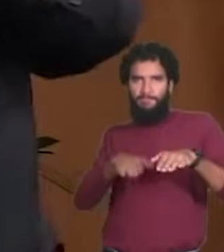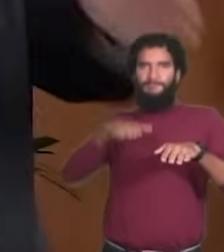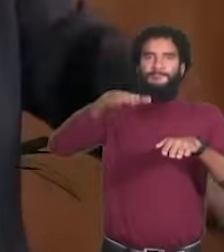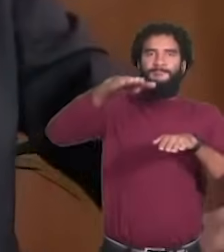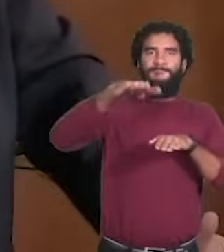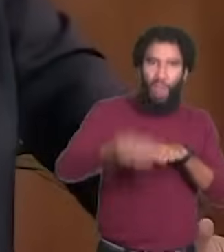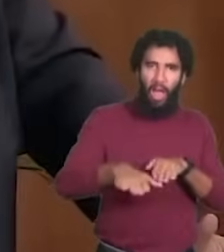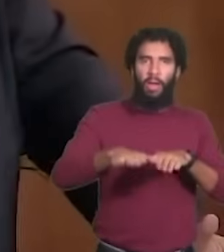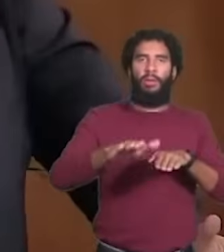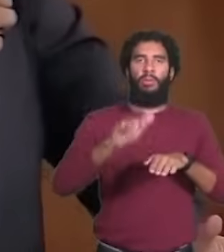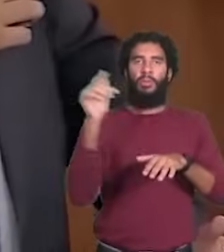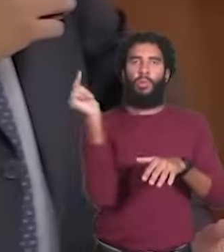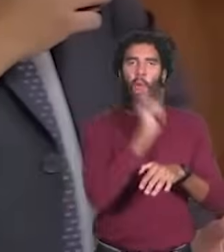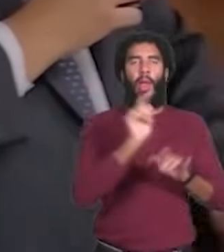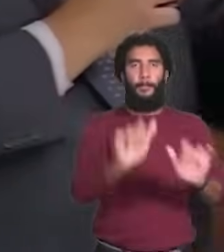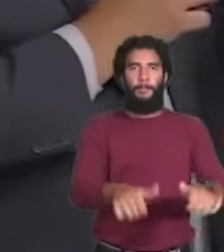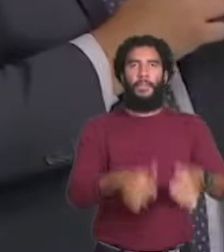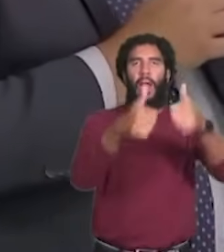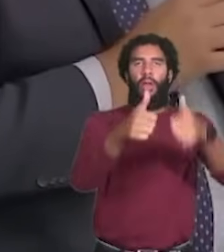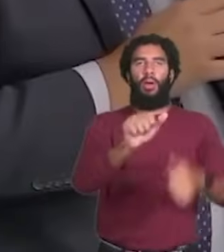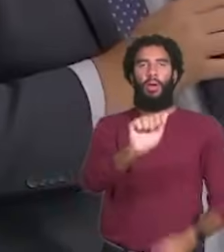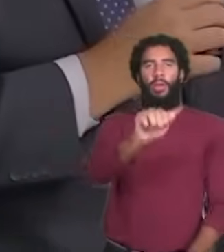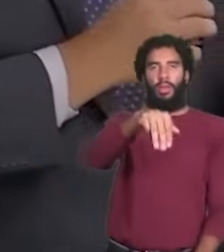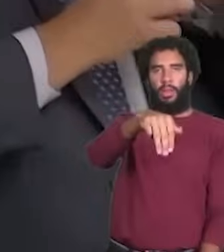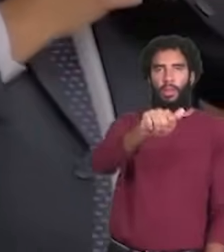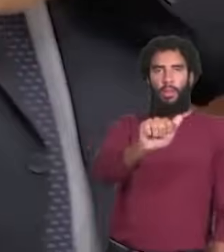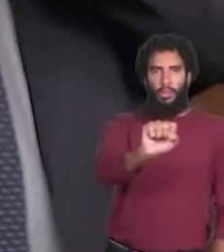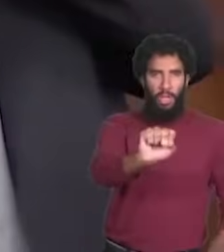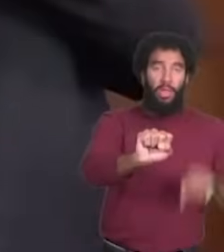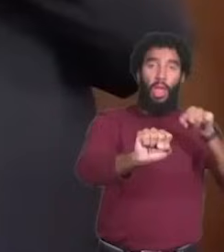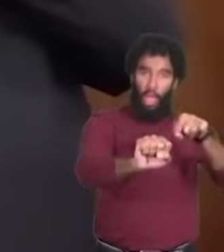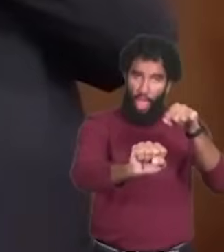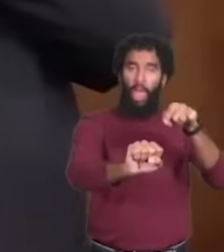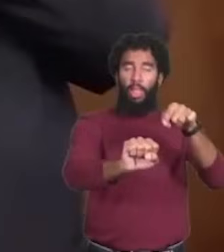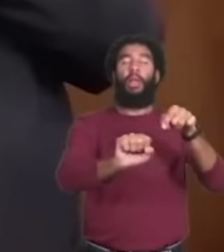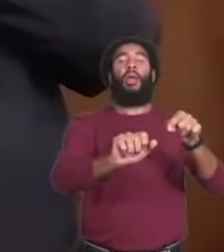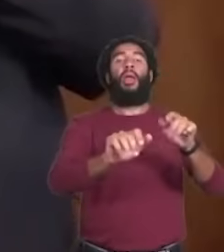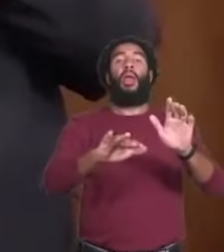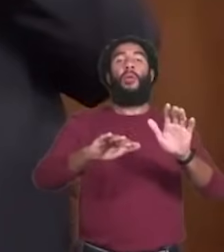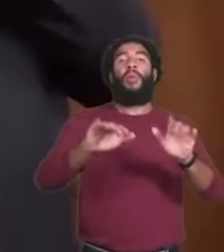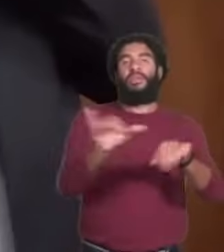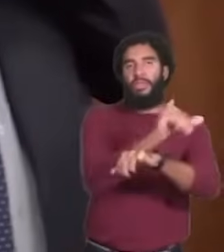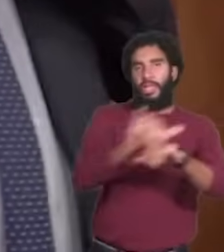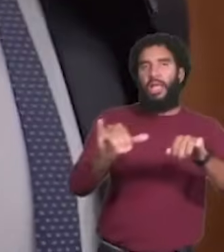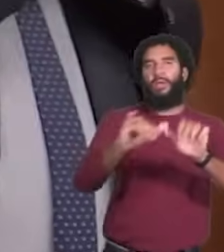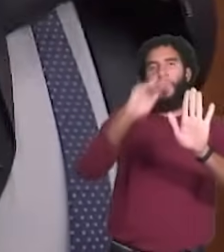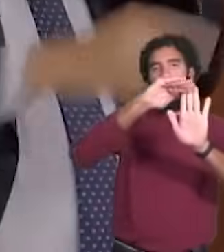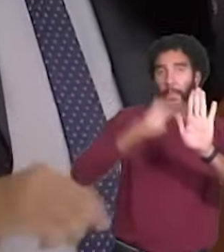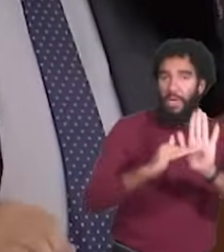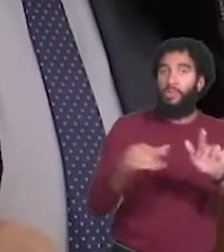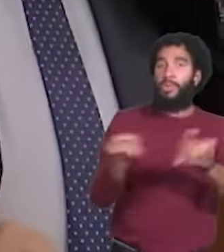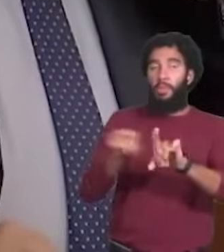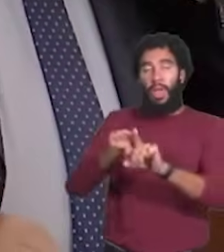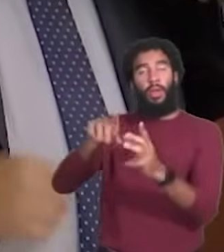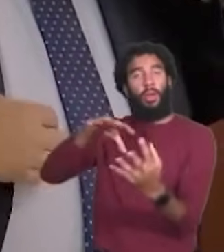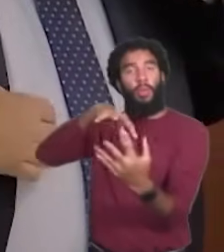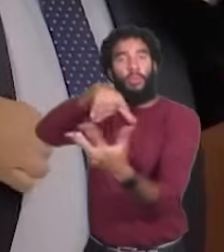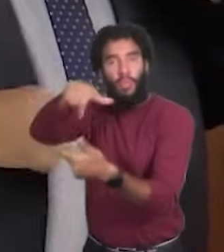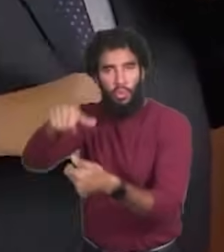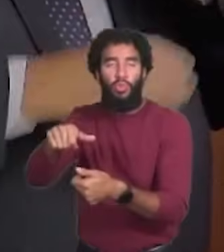institucionalização do amas que é um elemento estratégico para o Brasil e para o mundo